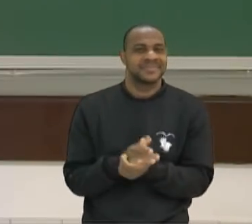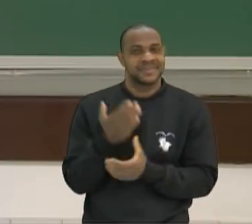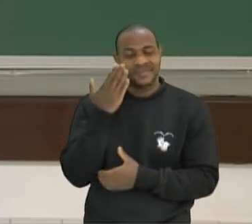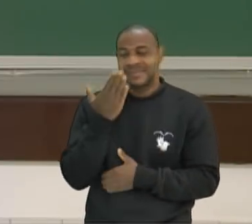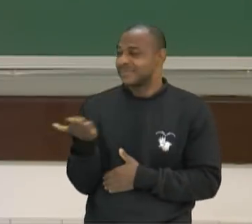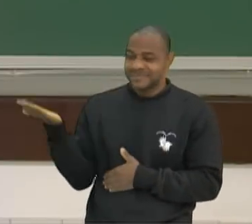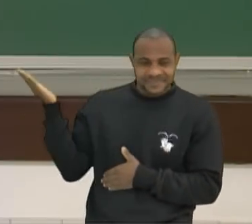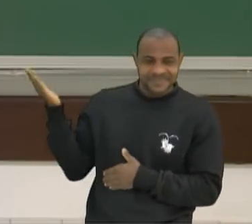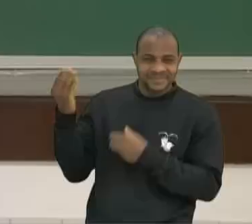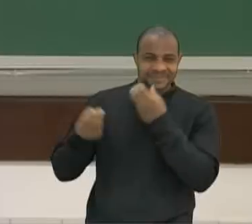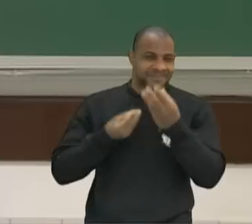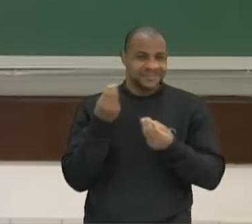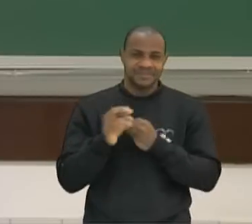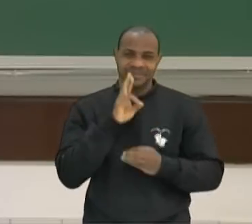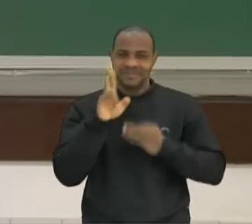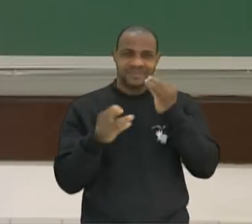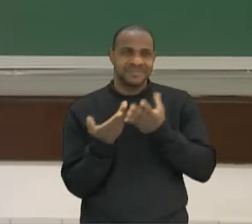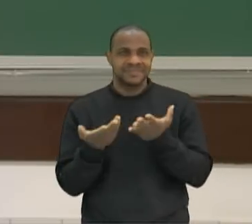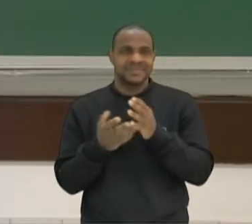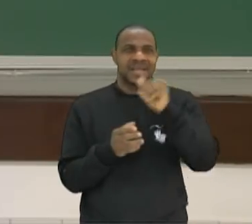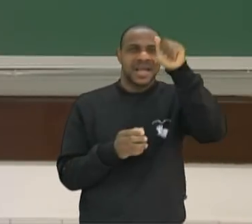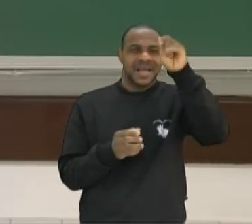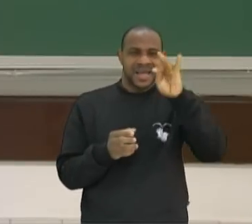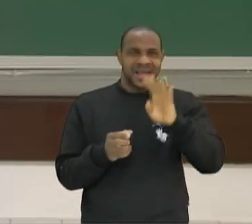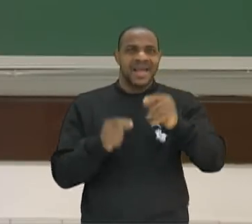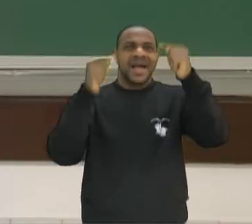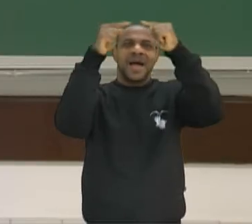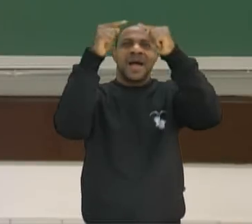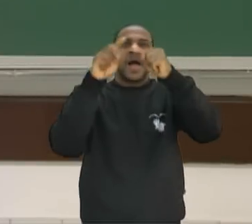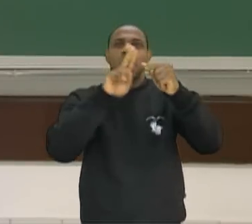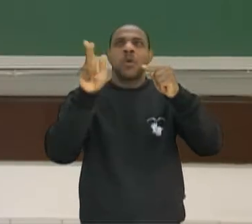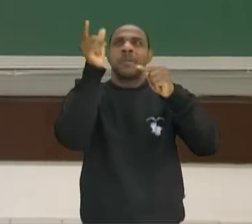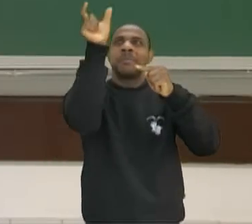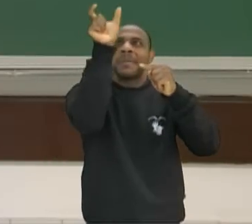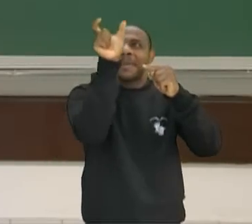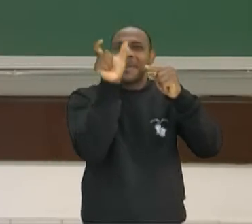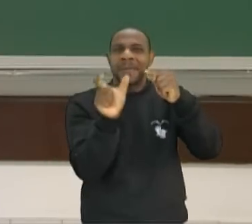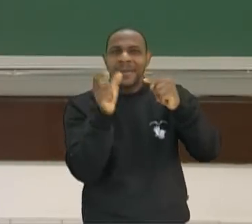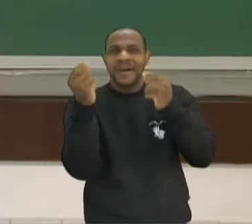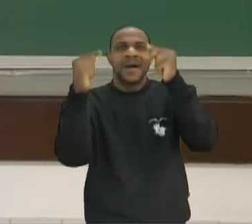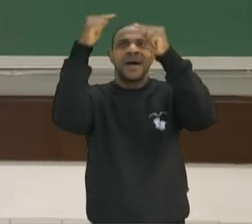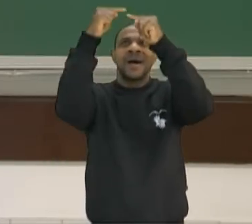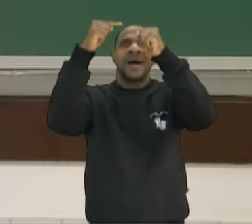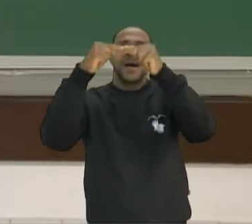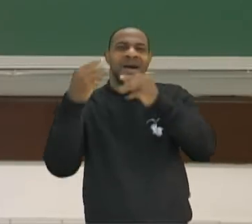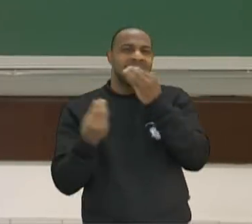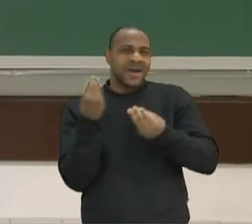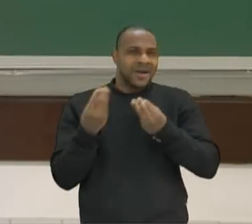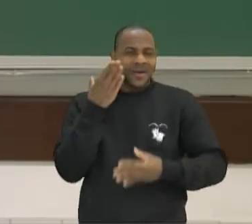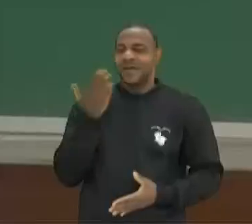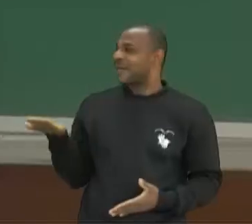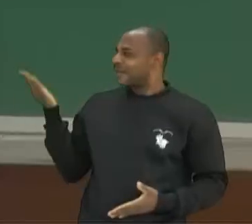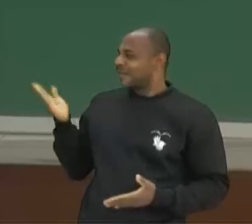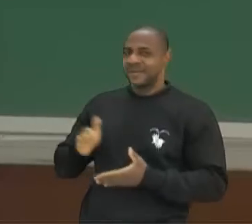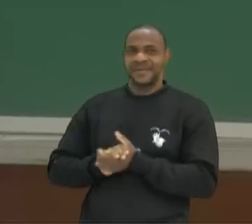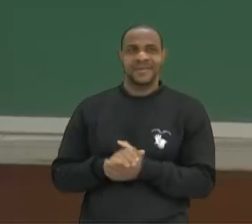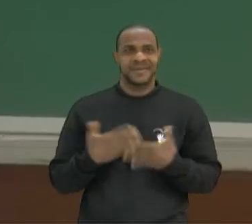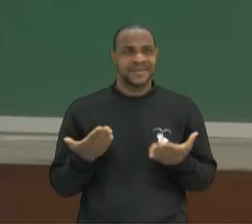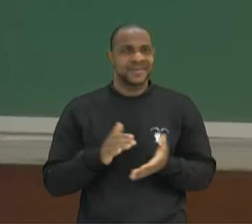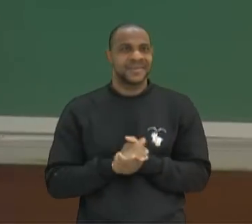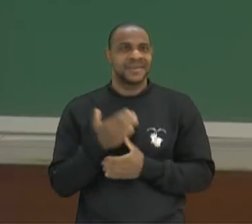Vamos lá então, galerinha! Conseguiram fazer os exercícios? Yes, teacher! Vamos lá então, né? The first